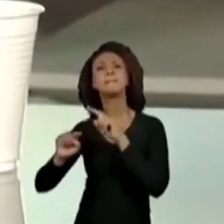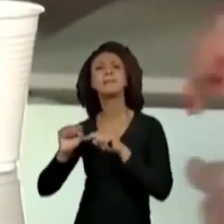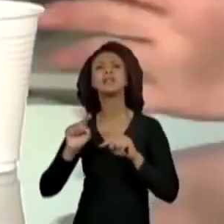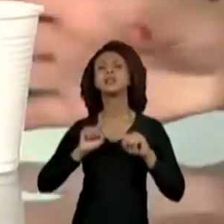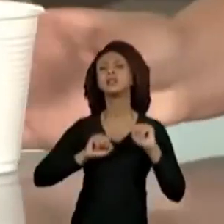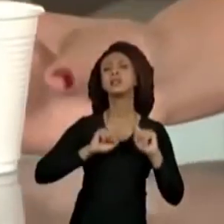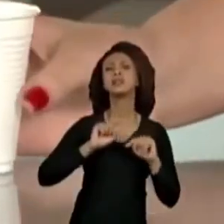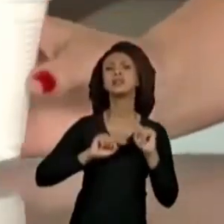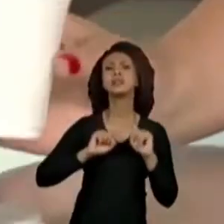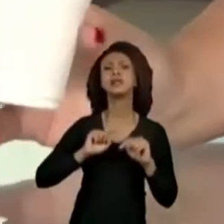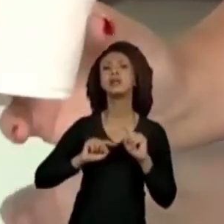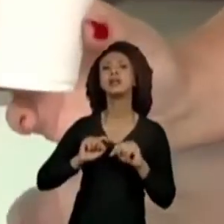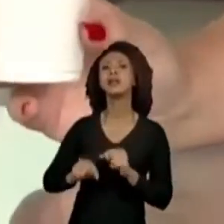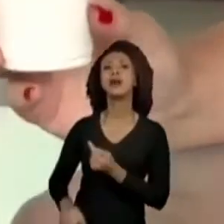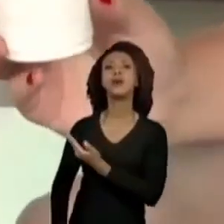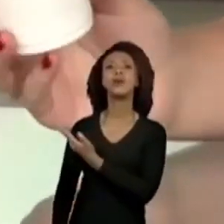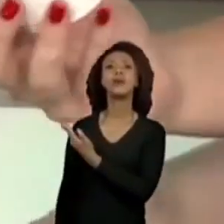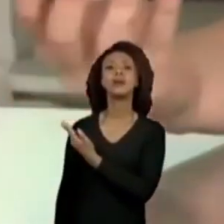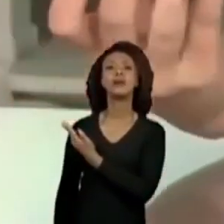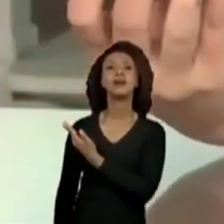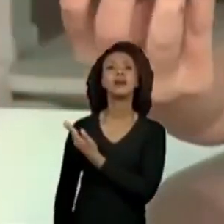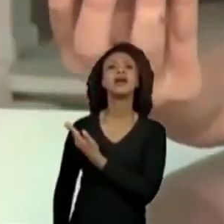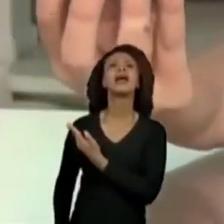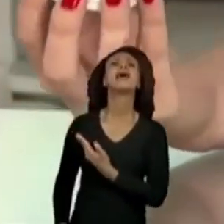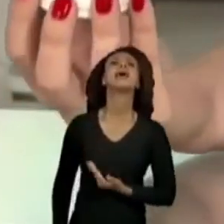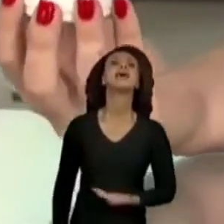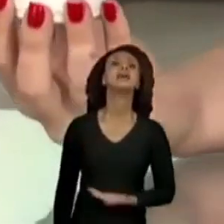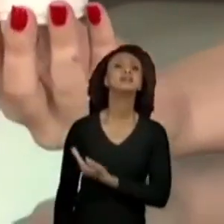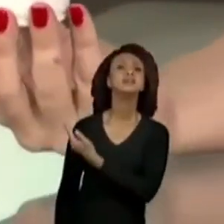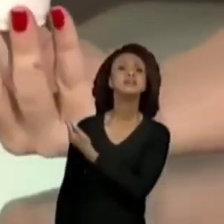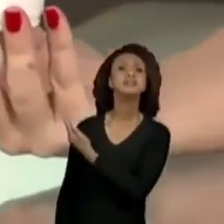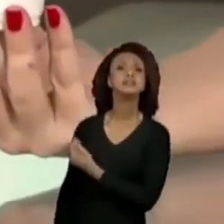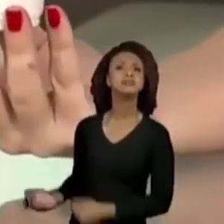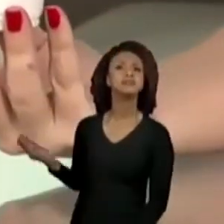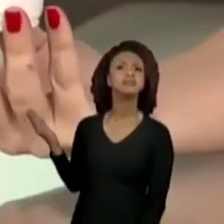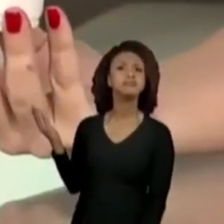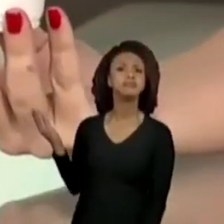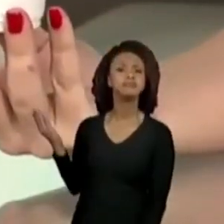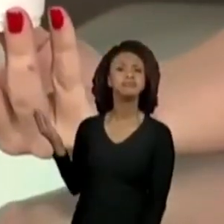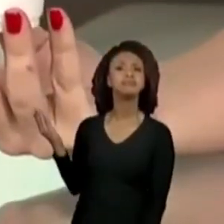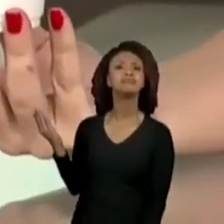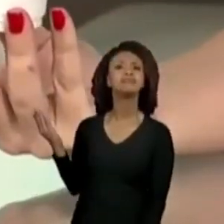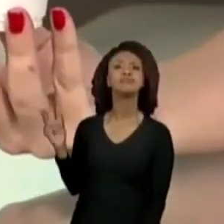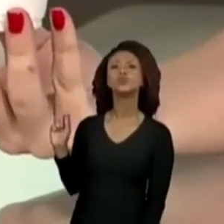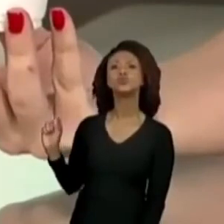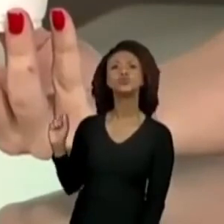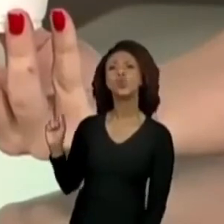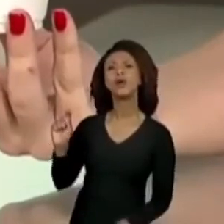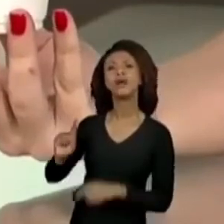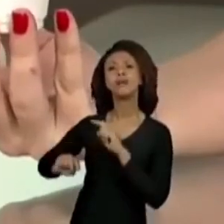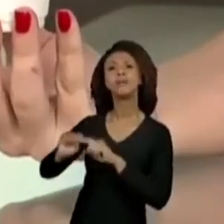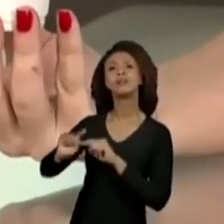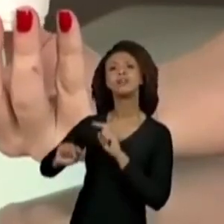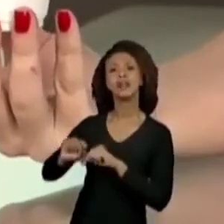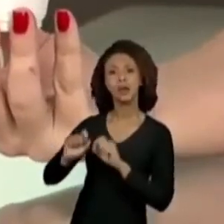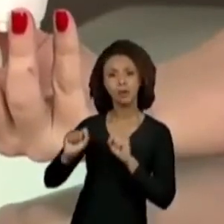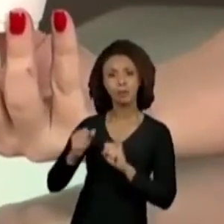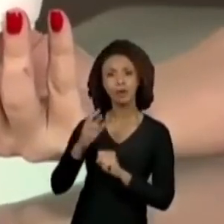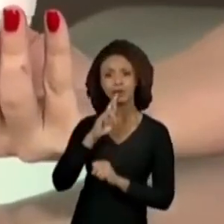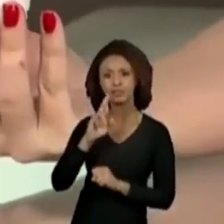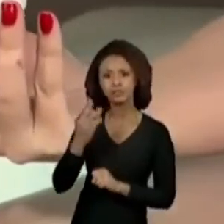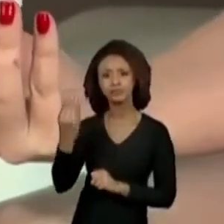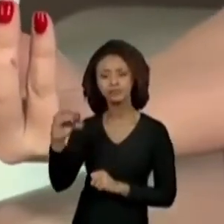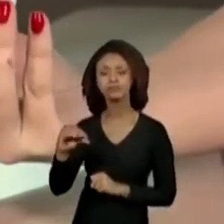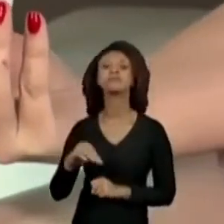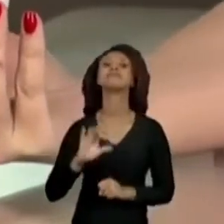E aí? Esse aqui, de que material que é feito? Coloquem aí pra gente. Vidro